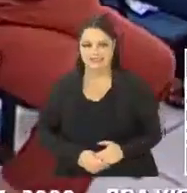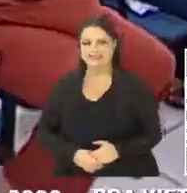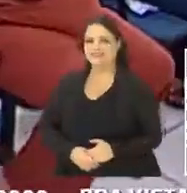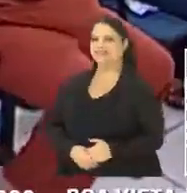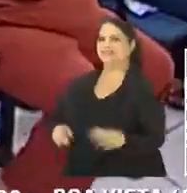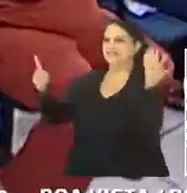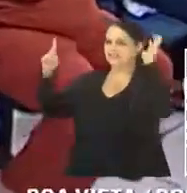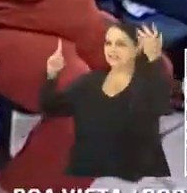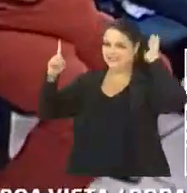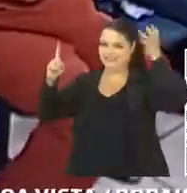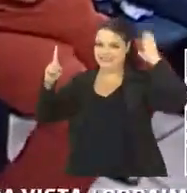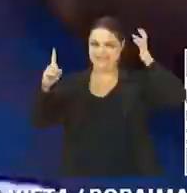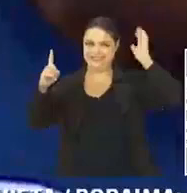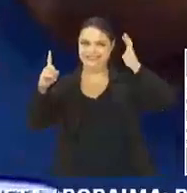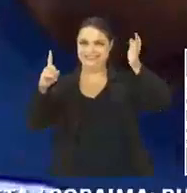Deus protege.